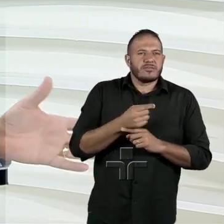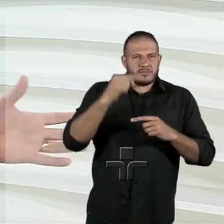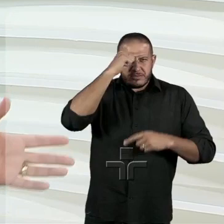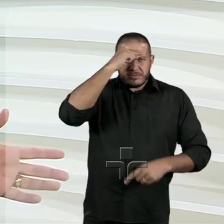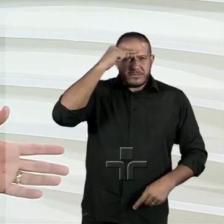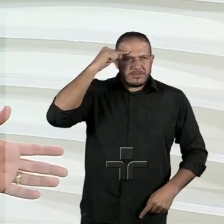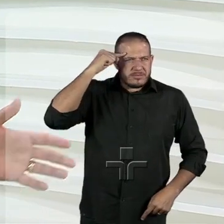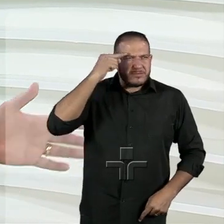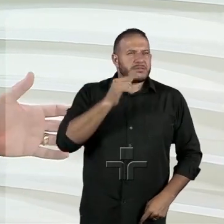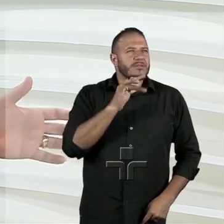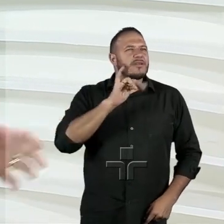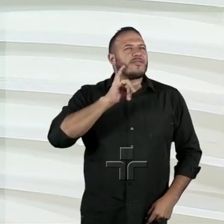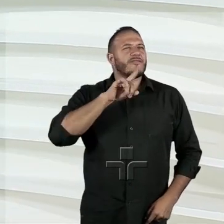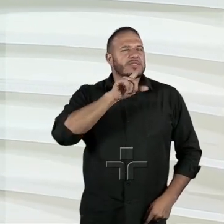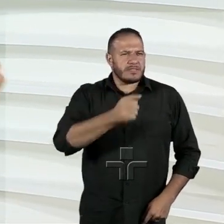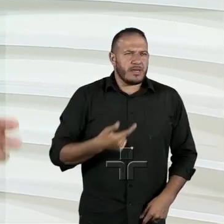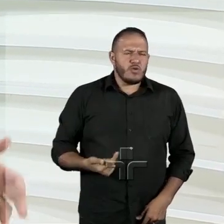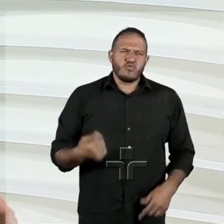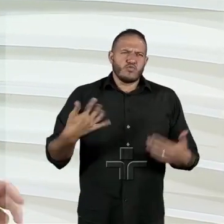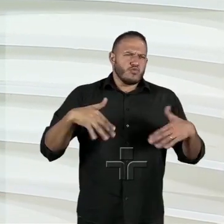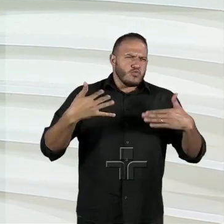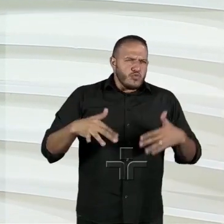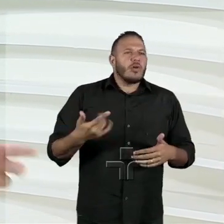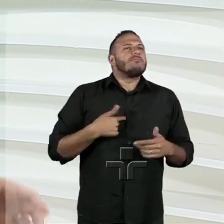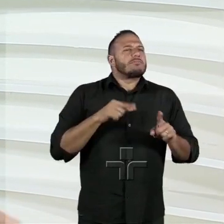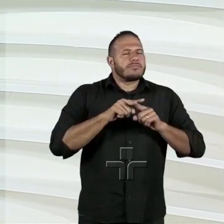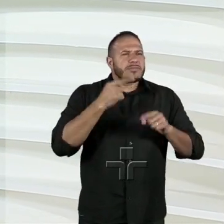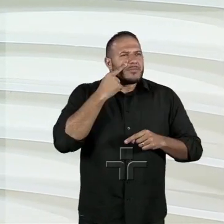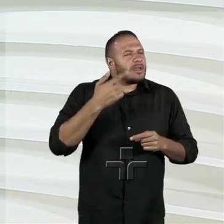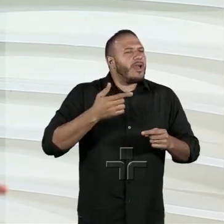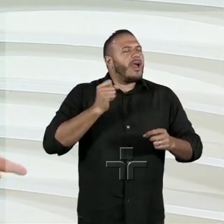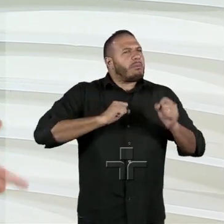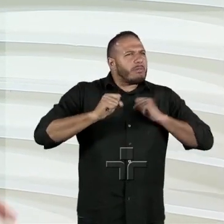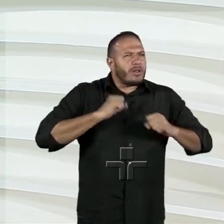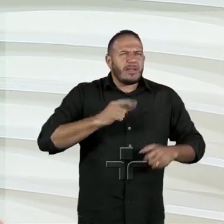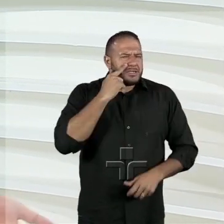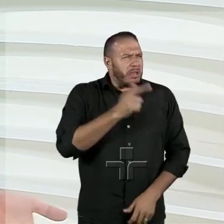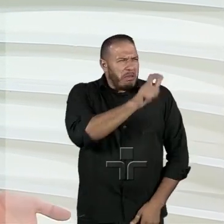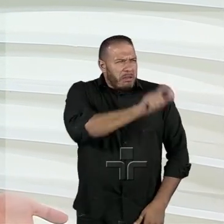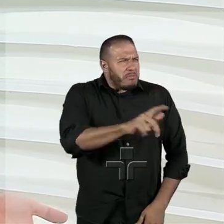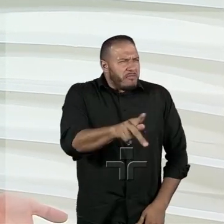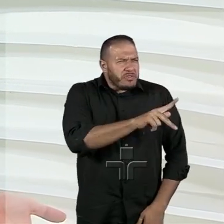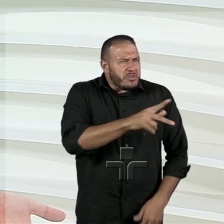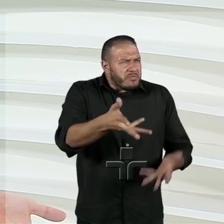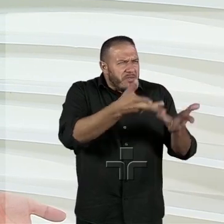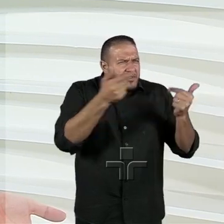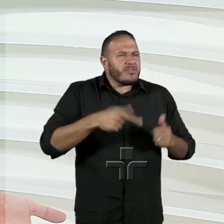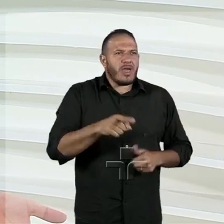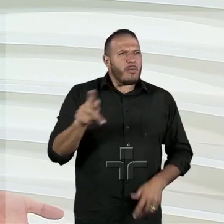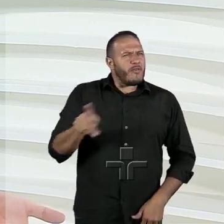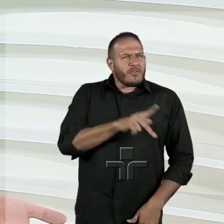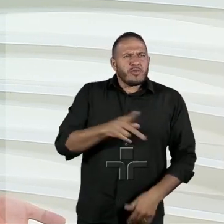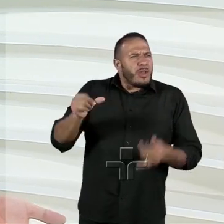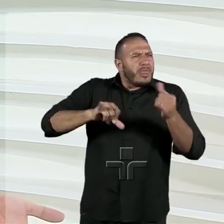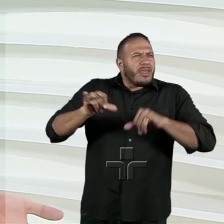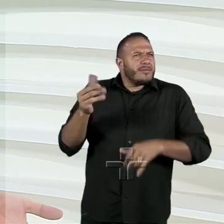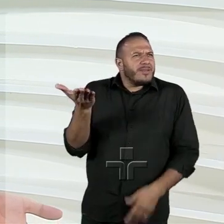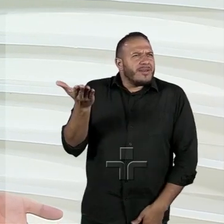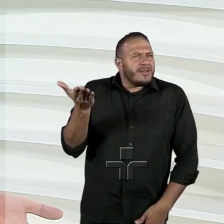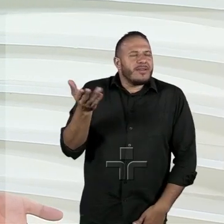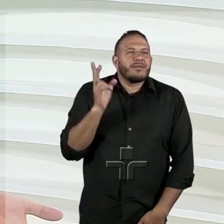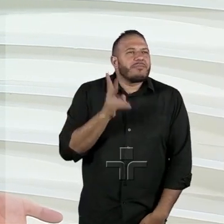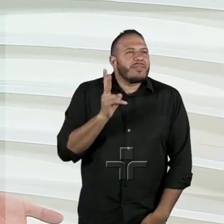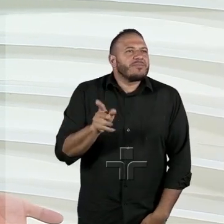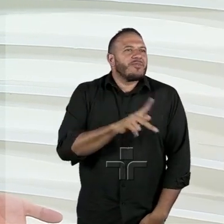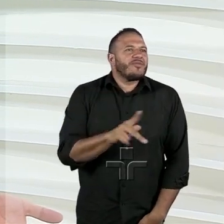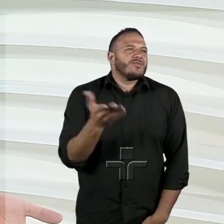aquilo espetacular e aí me empolguei. Eu disse, nossa, a professora de arte deve ser maravilhosa. Ele disse, não, é a professora de química que está fazendo isso. É a mesma professora da